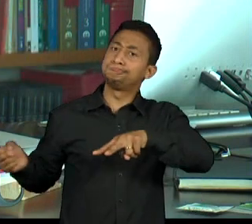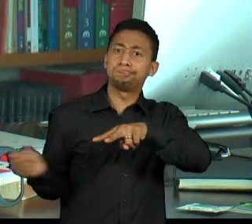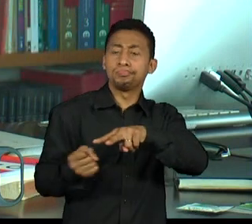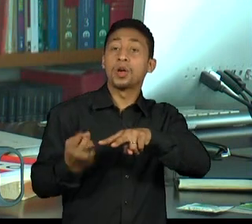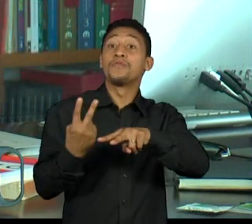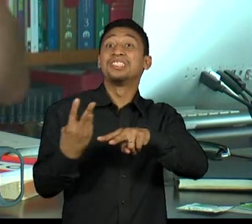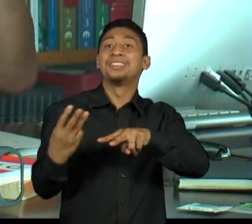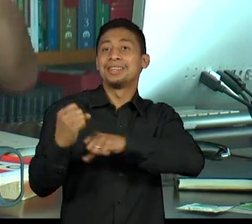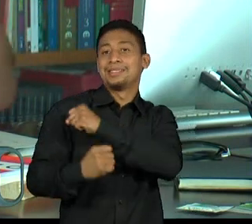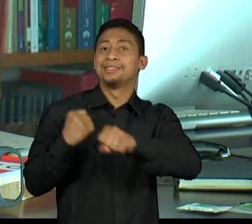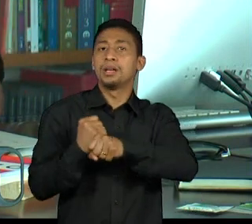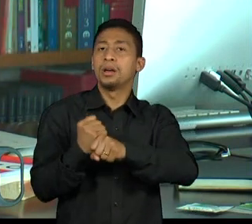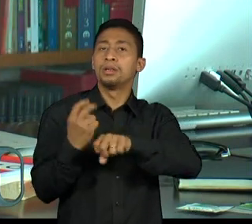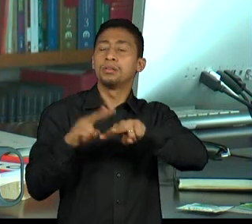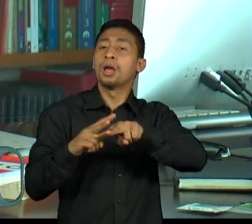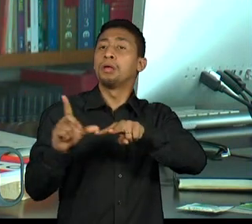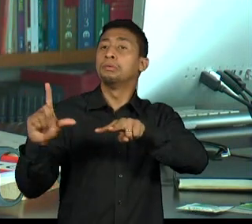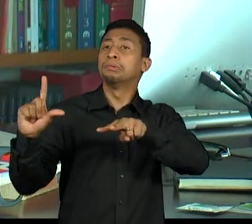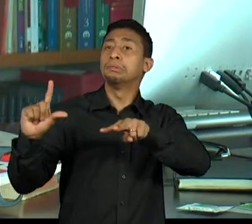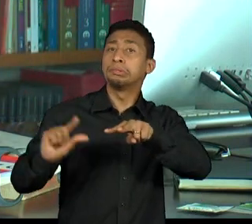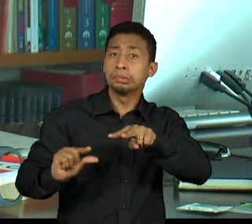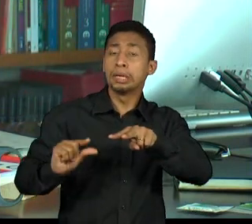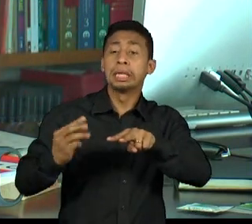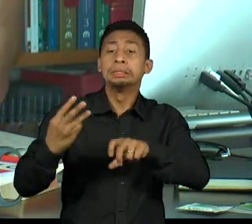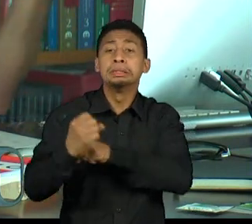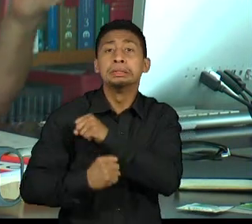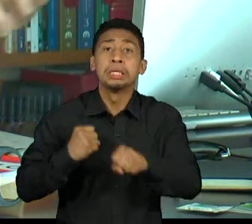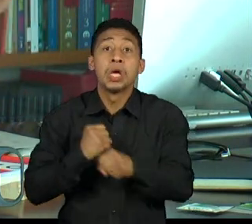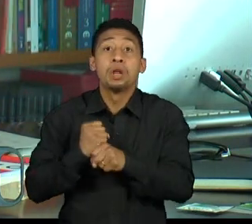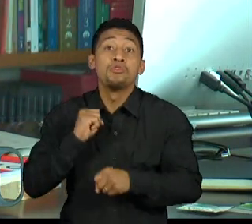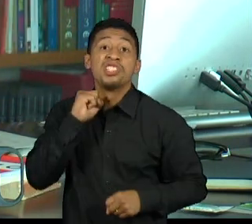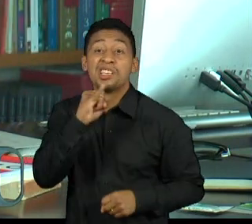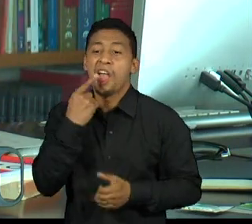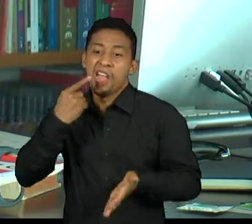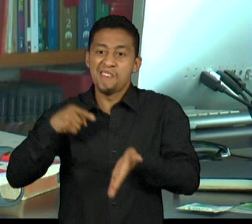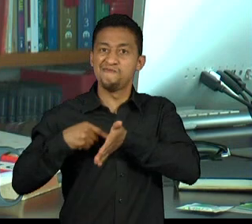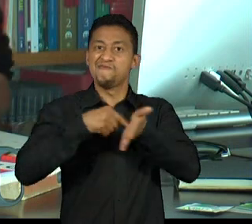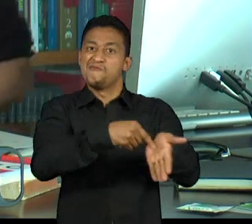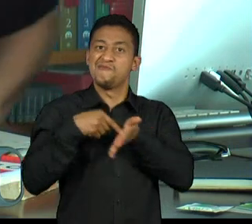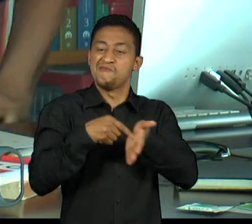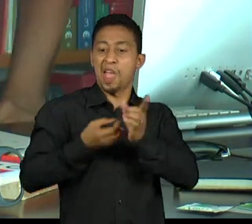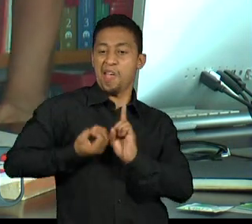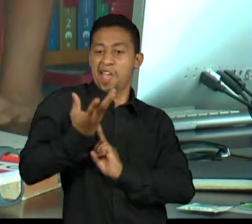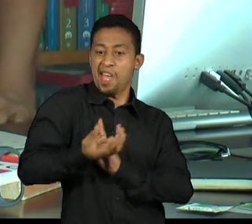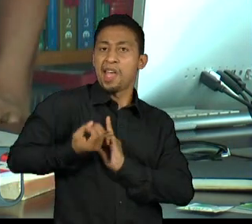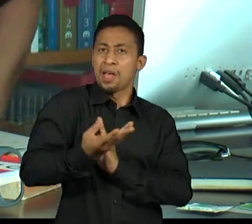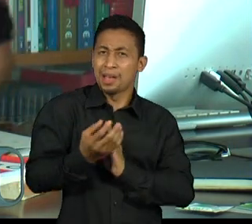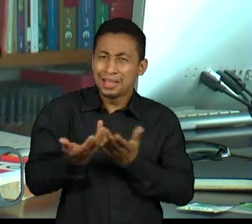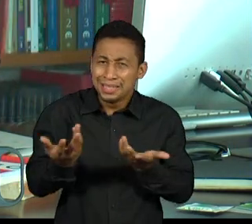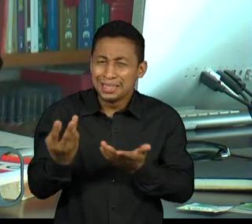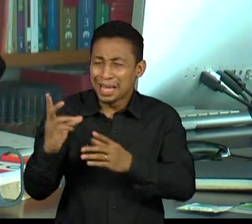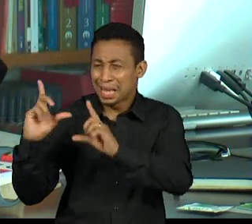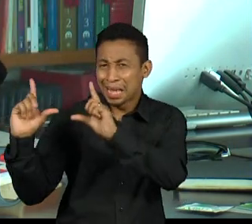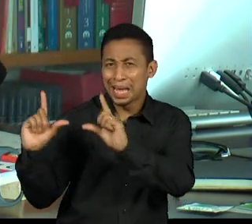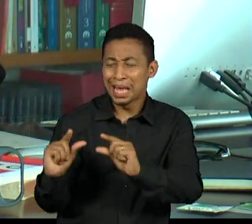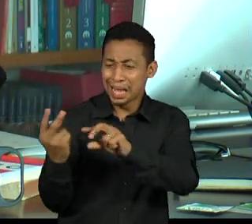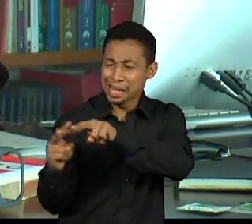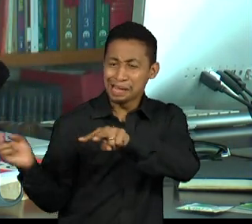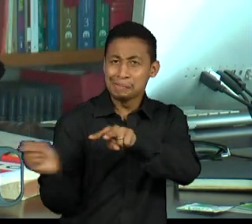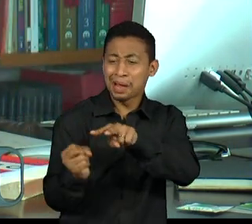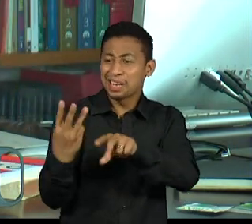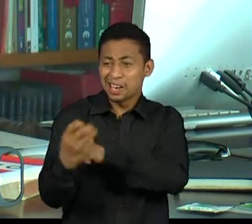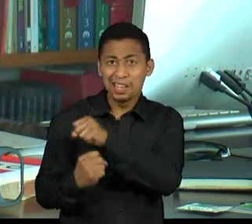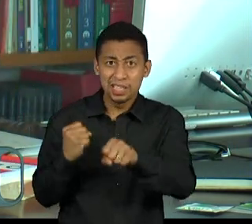3 se ele denunciasse e dissesse algumas coisas. Se alguém fizesse essa proposta para mim, eu entregava